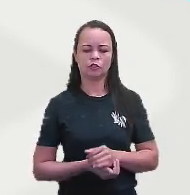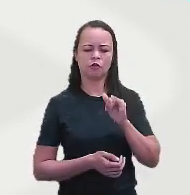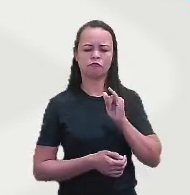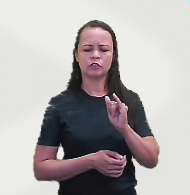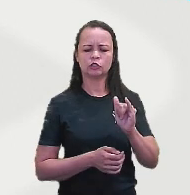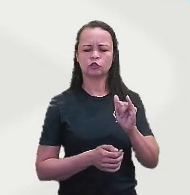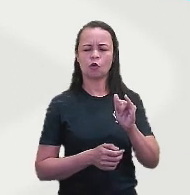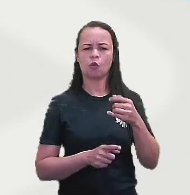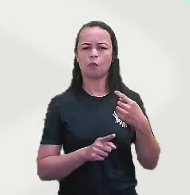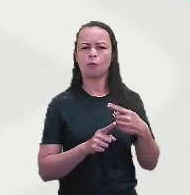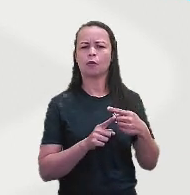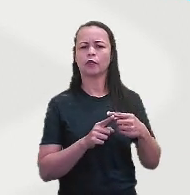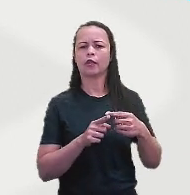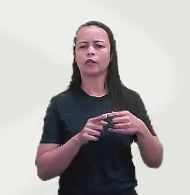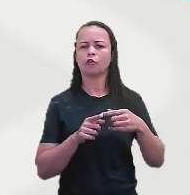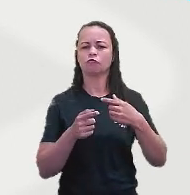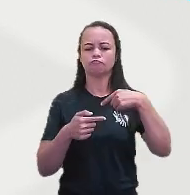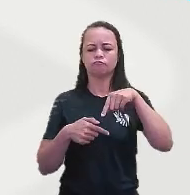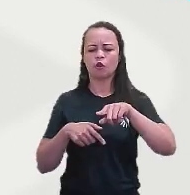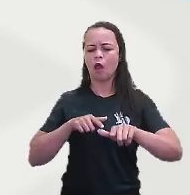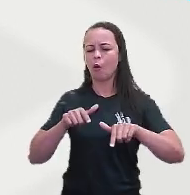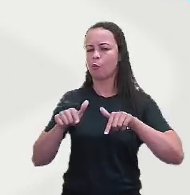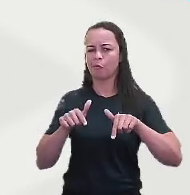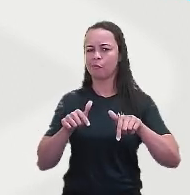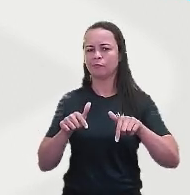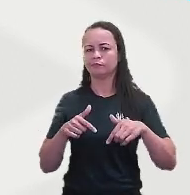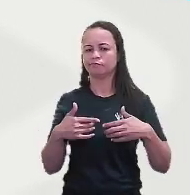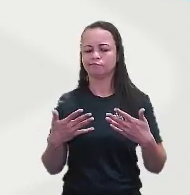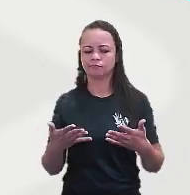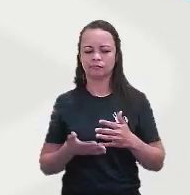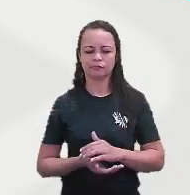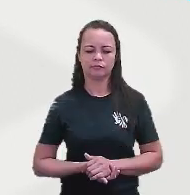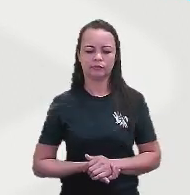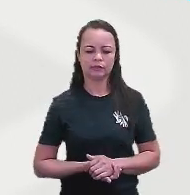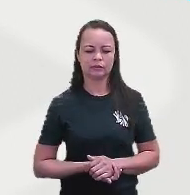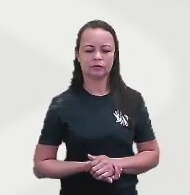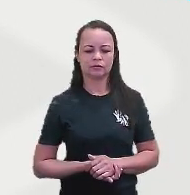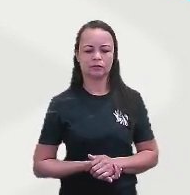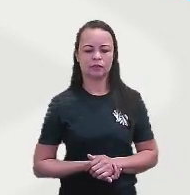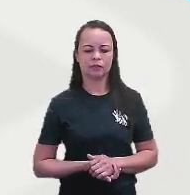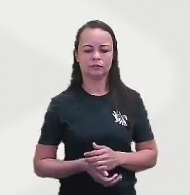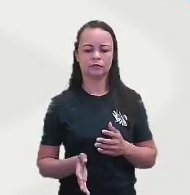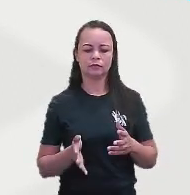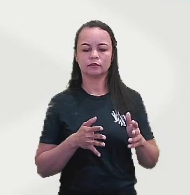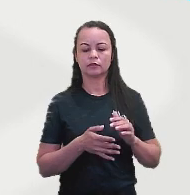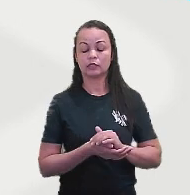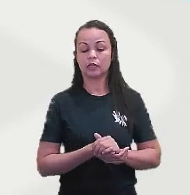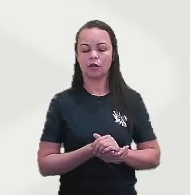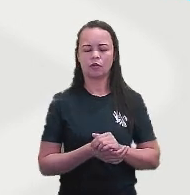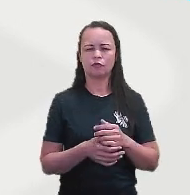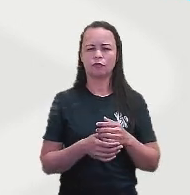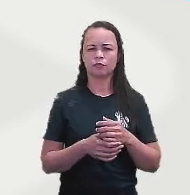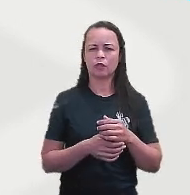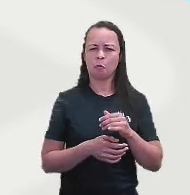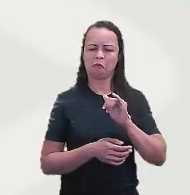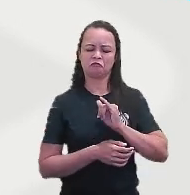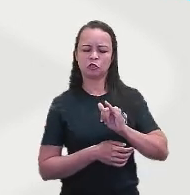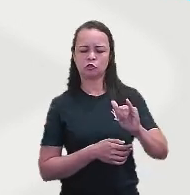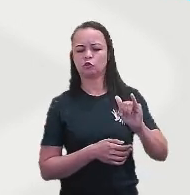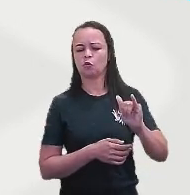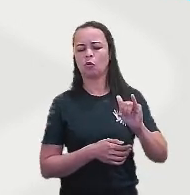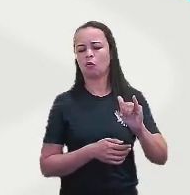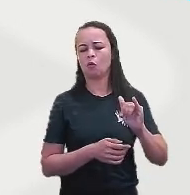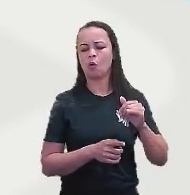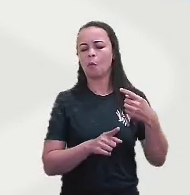não foi ao trabalho. Então ali temos porquê separado sem acento. Então, ó, não revelou o motivo pelo qual